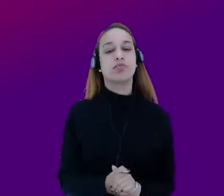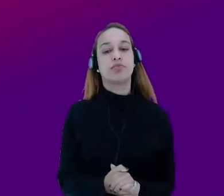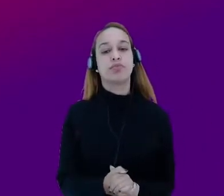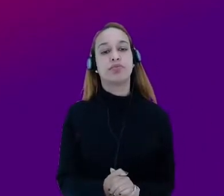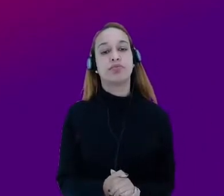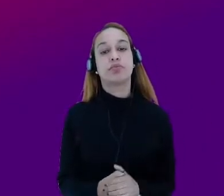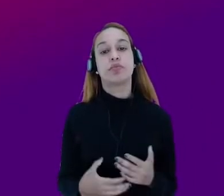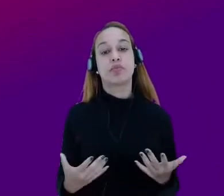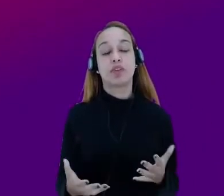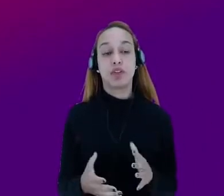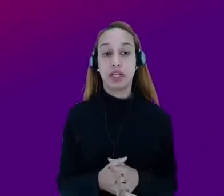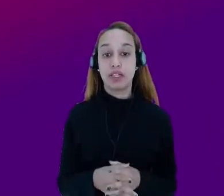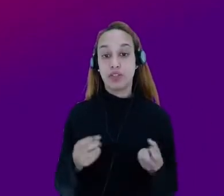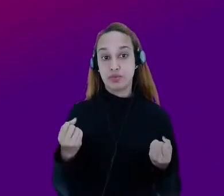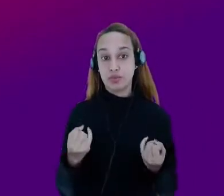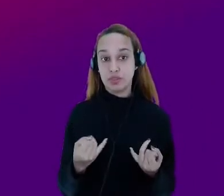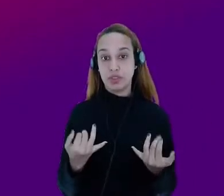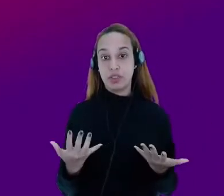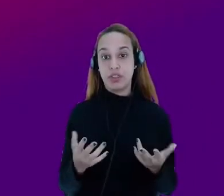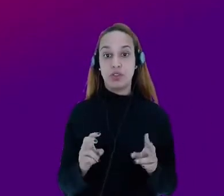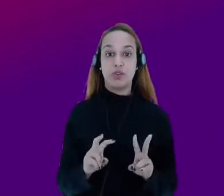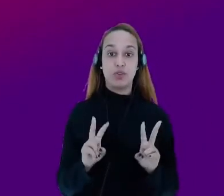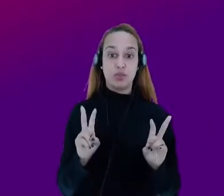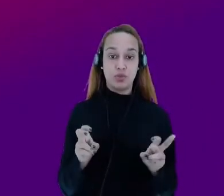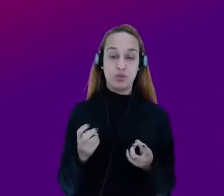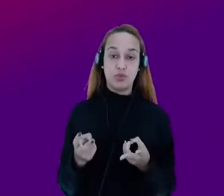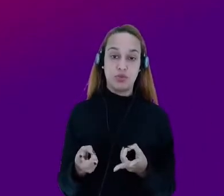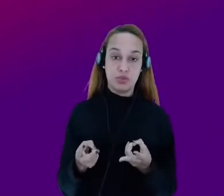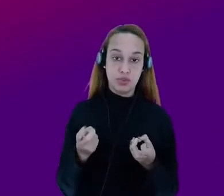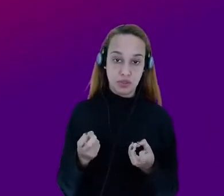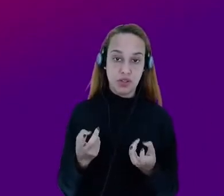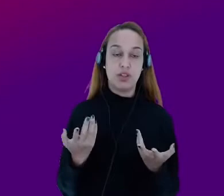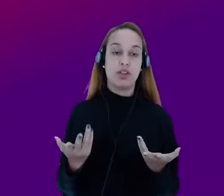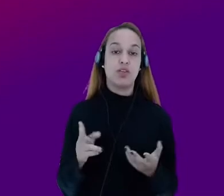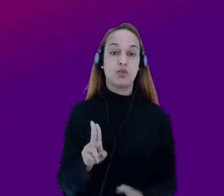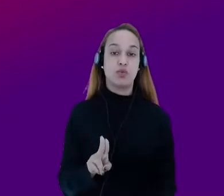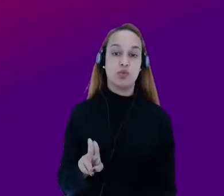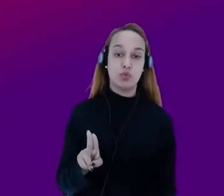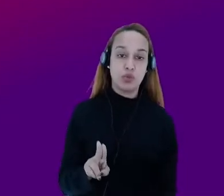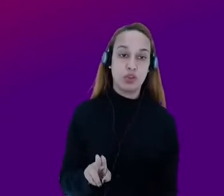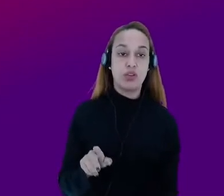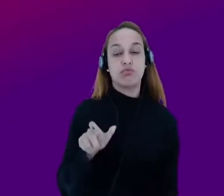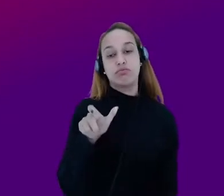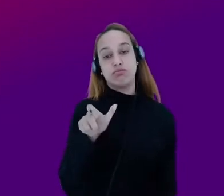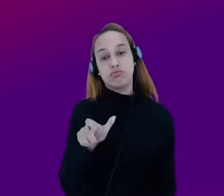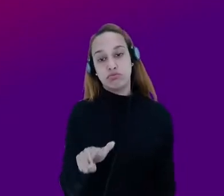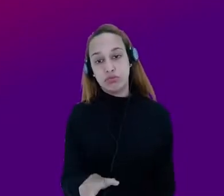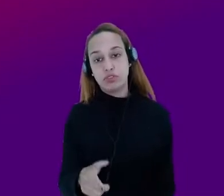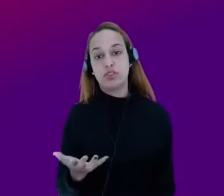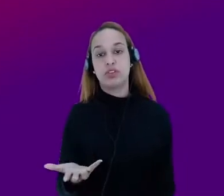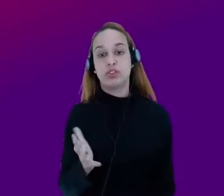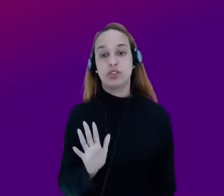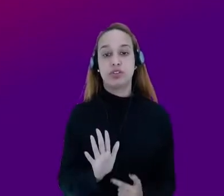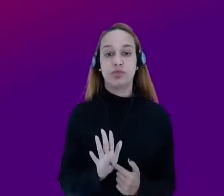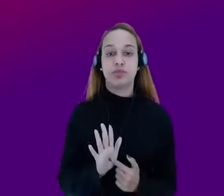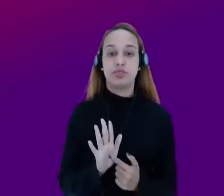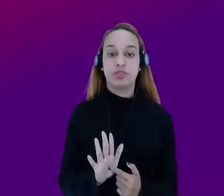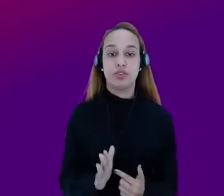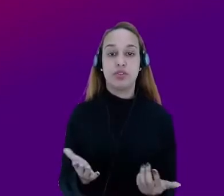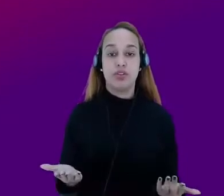Falamos bastante aqui, né, sobre a percepção desse usuário, desse cliente. Eu queria trazer um pouco mais